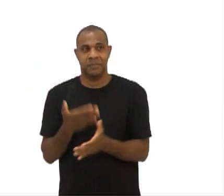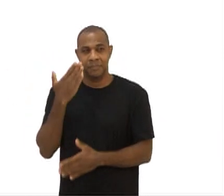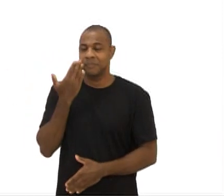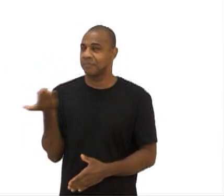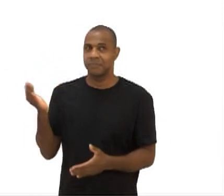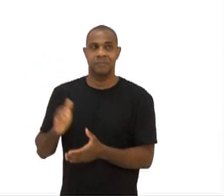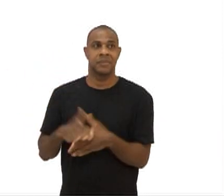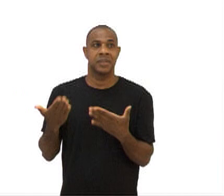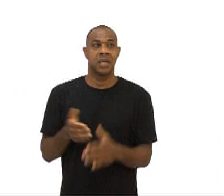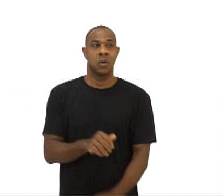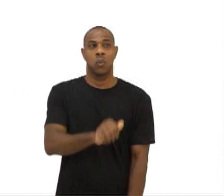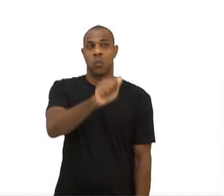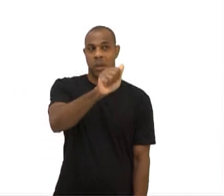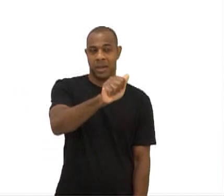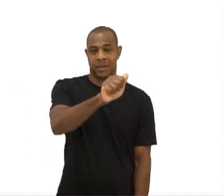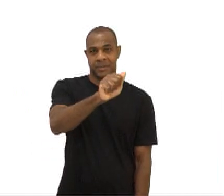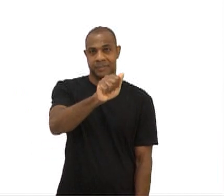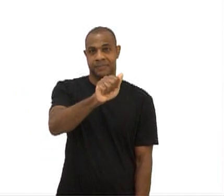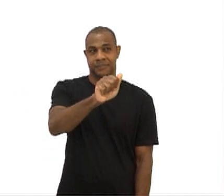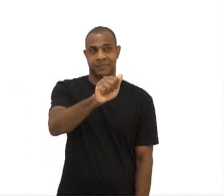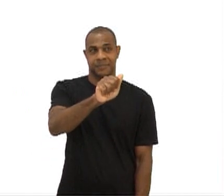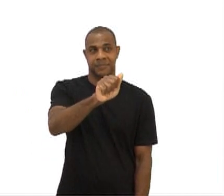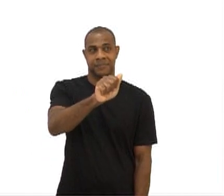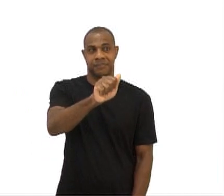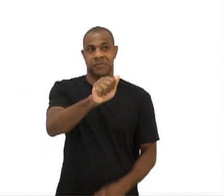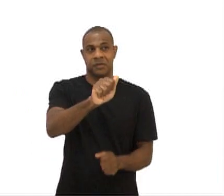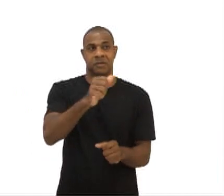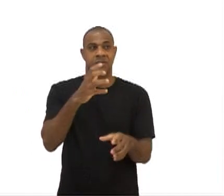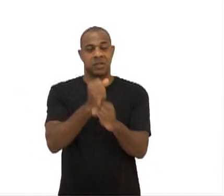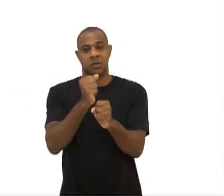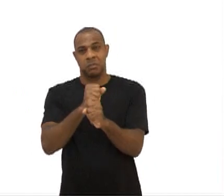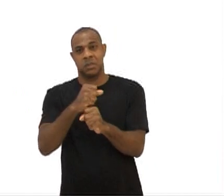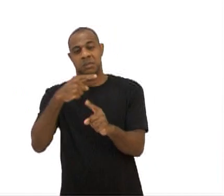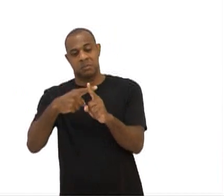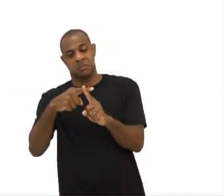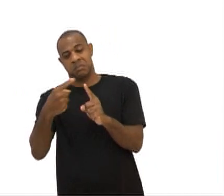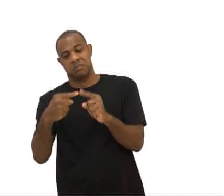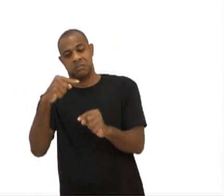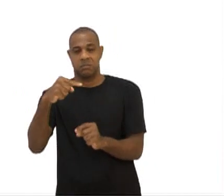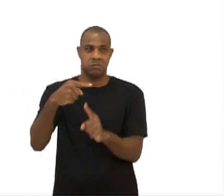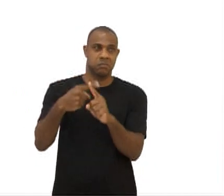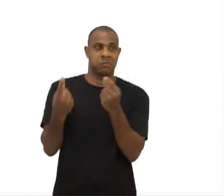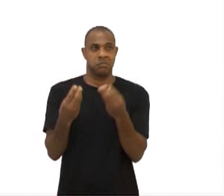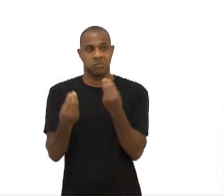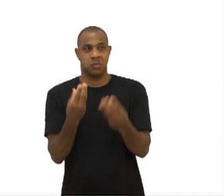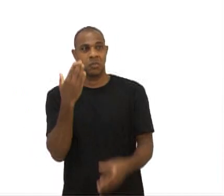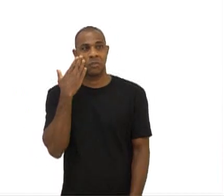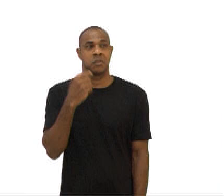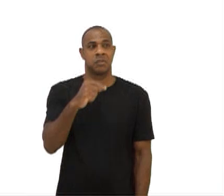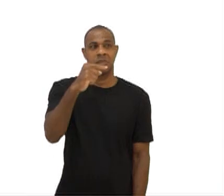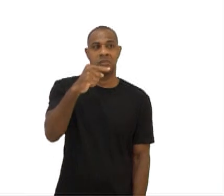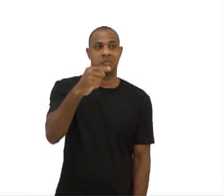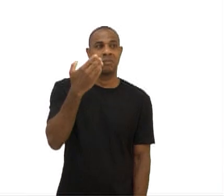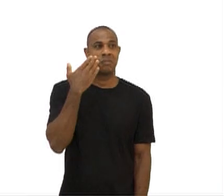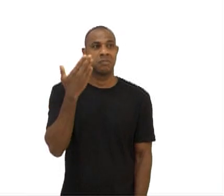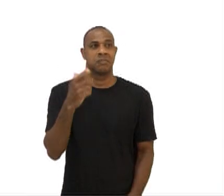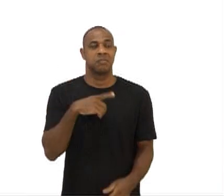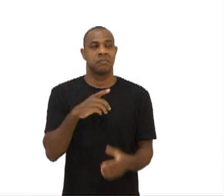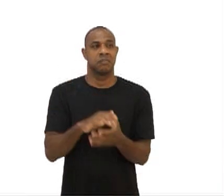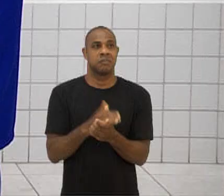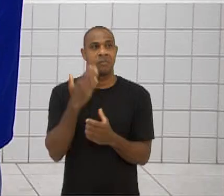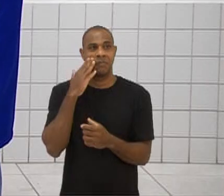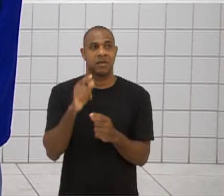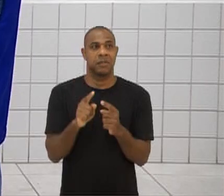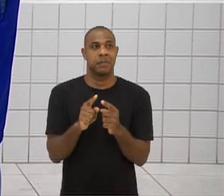vocês. Então, o A, que é o primeiro coeficiente ali que vai somar ou subtrair, então ele vai fazer o quê? Ele vai dar uma verticalmente